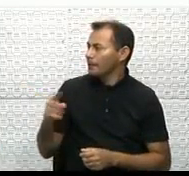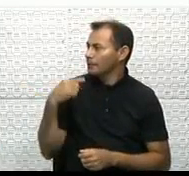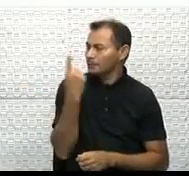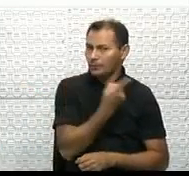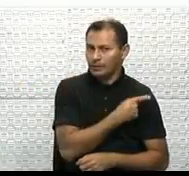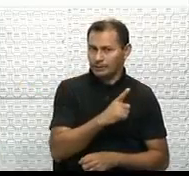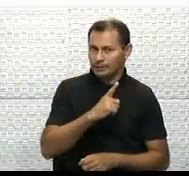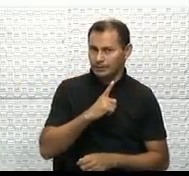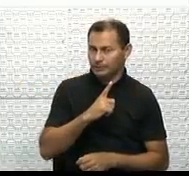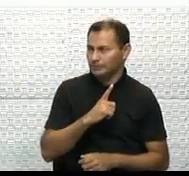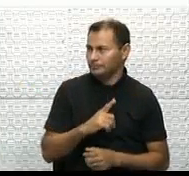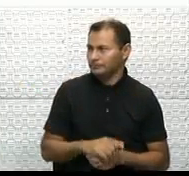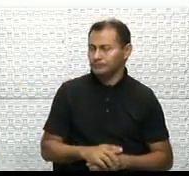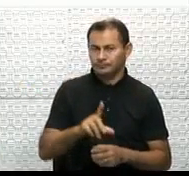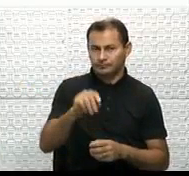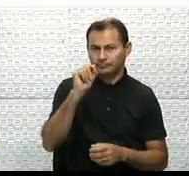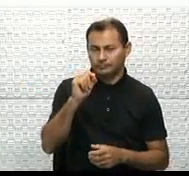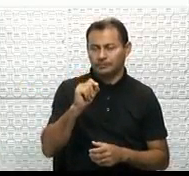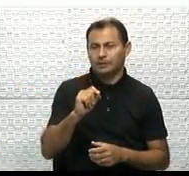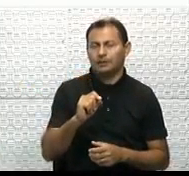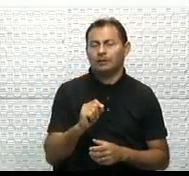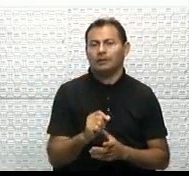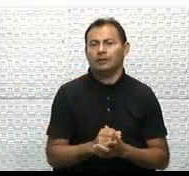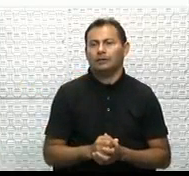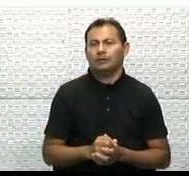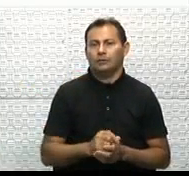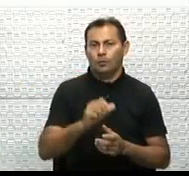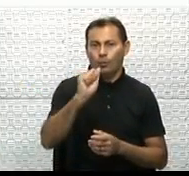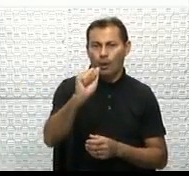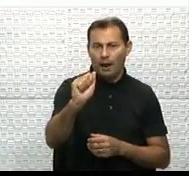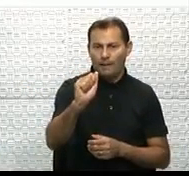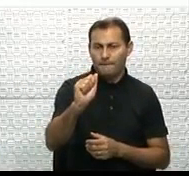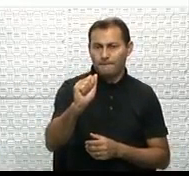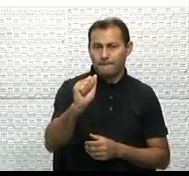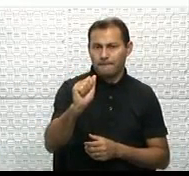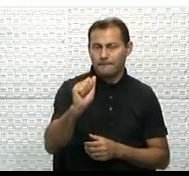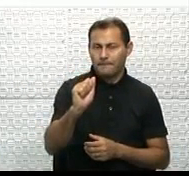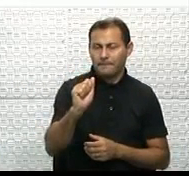Nós temos, então, para determinarmos o A